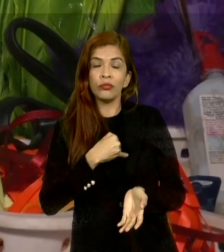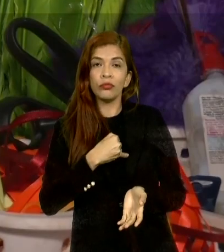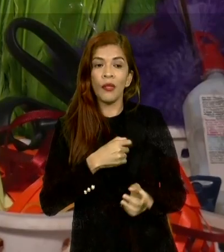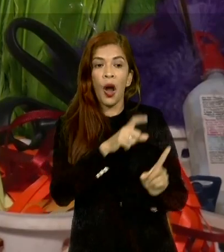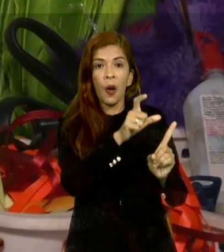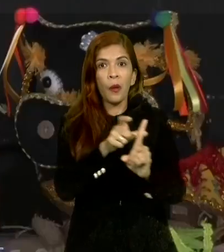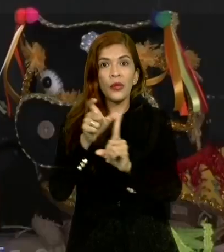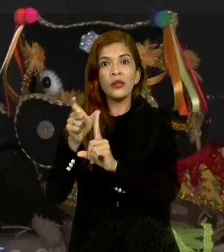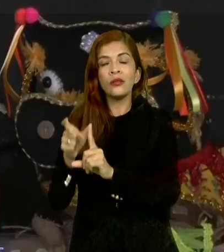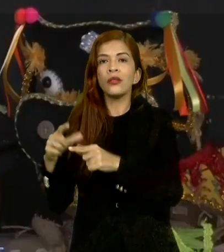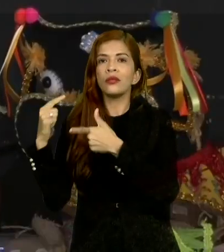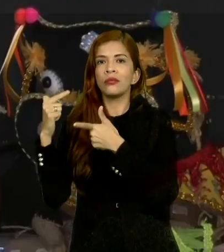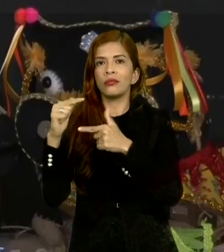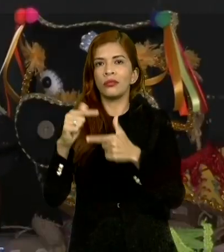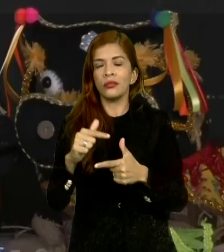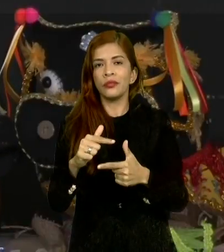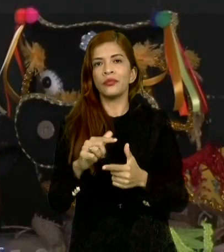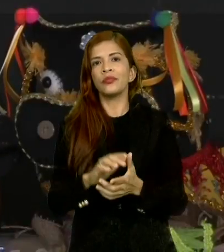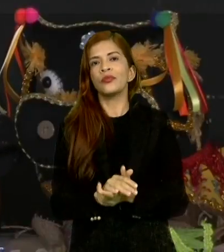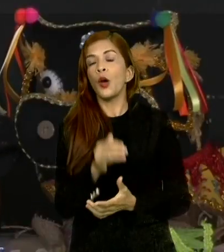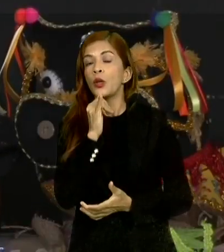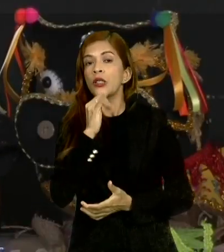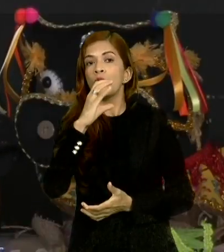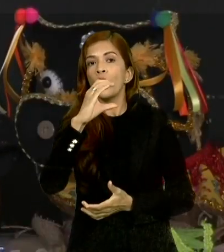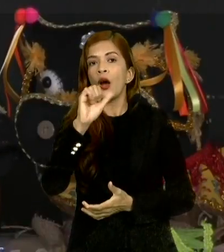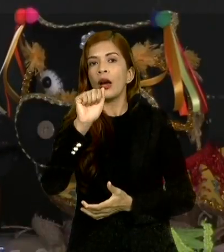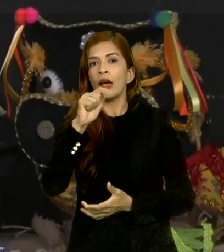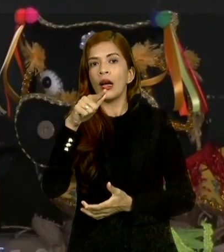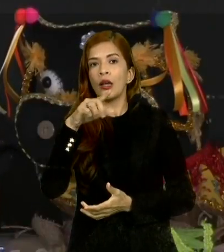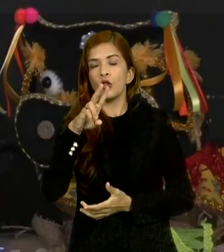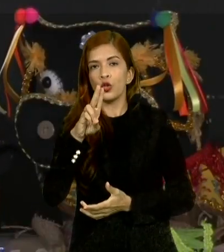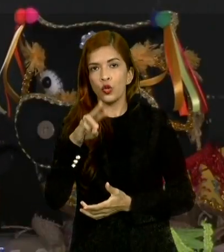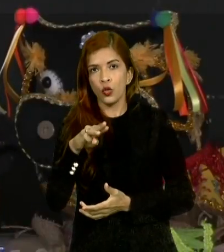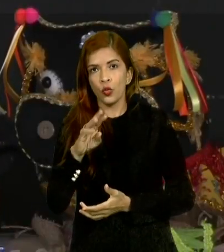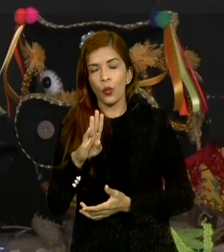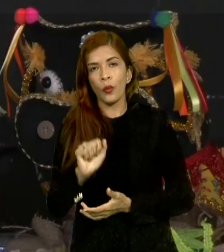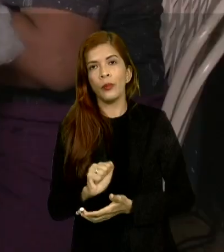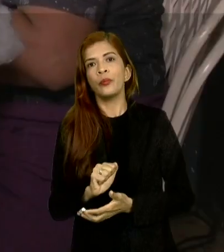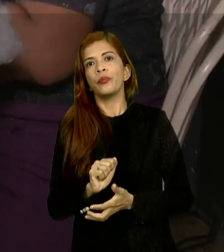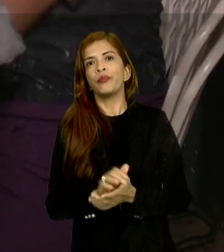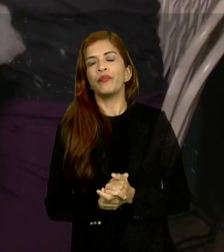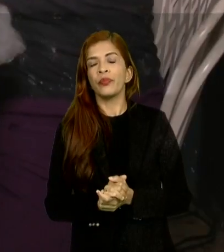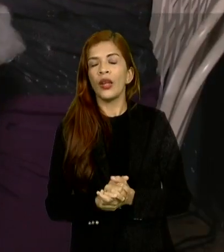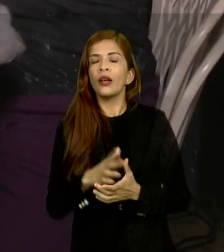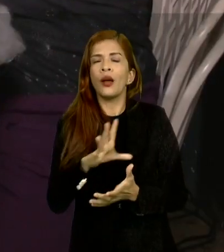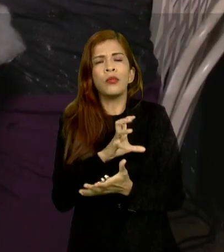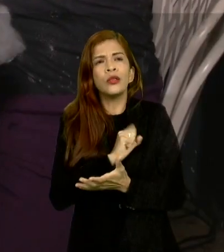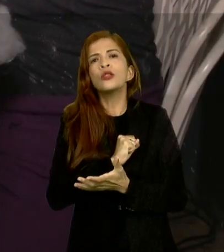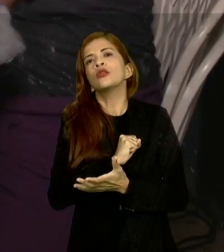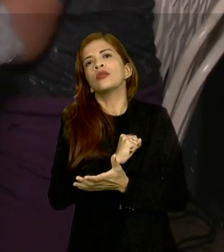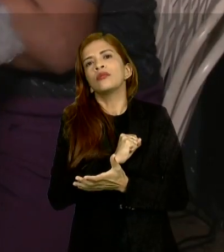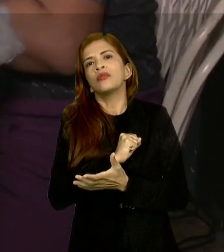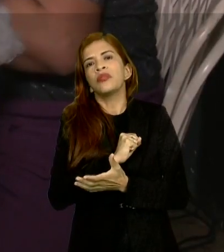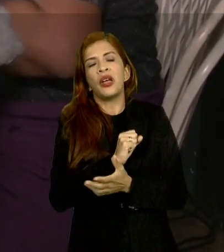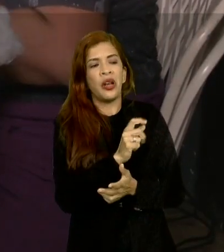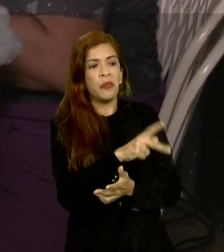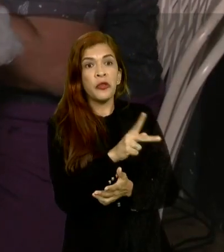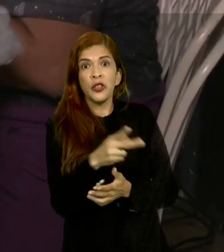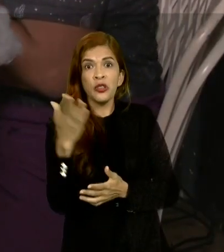como o Cazumba. Patrícia revela que a paixão foi tão grande que deixou a carreira do magistério para se